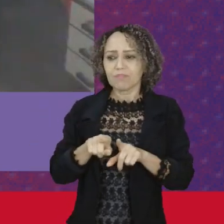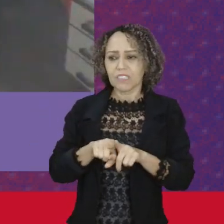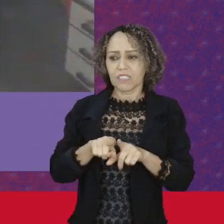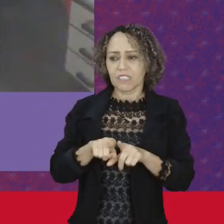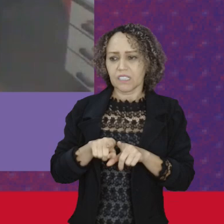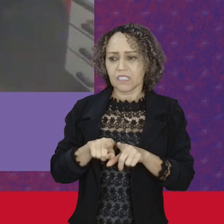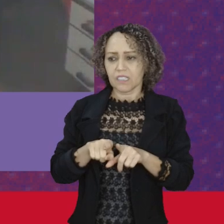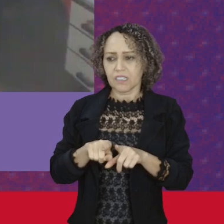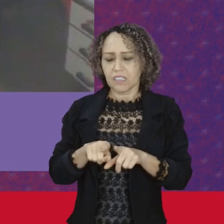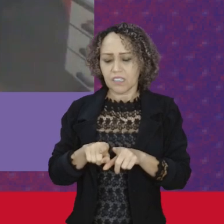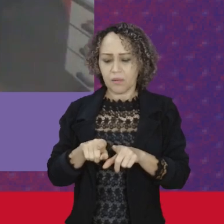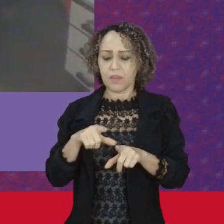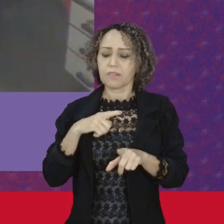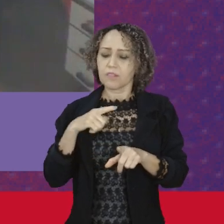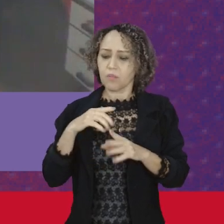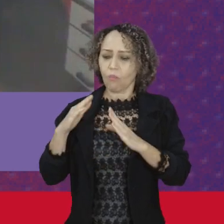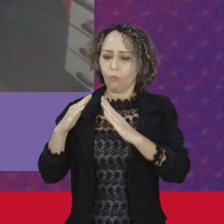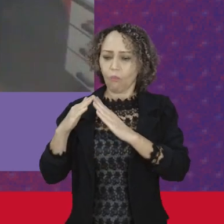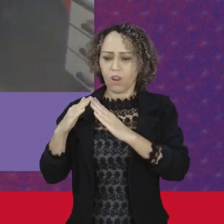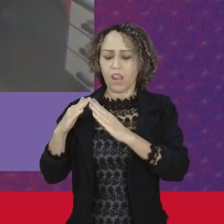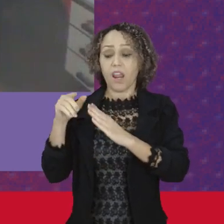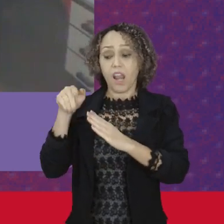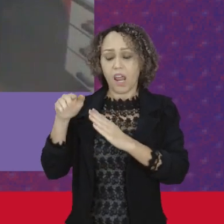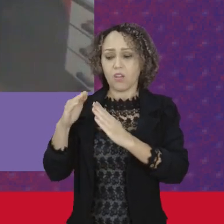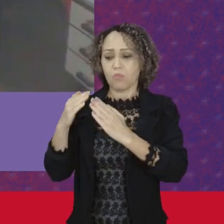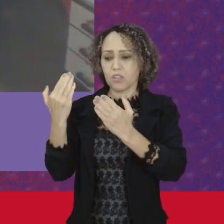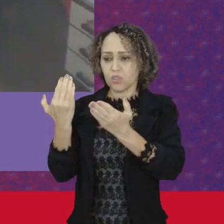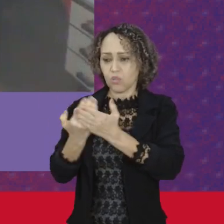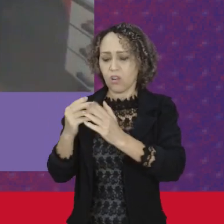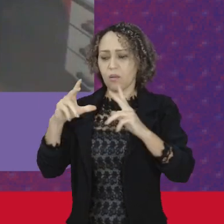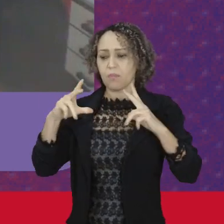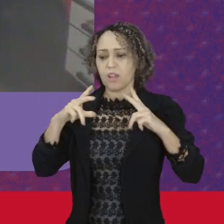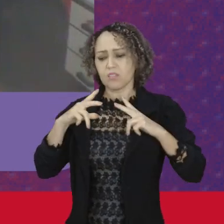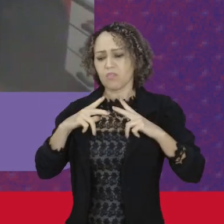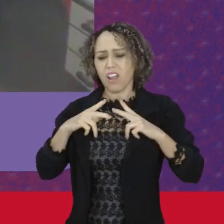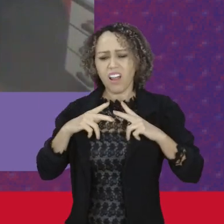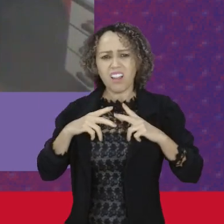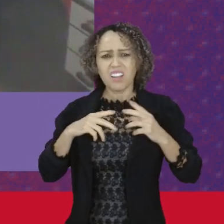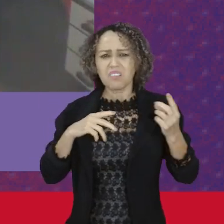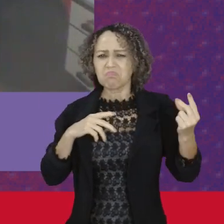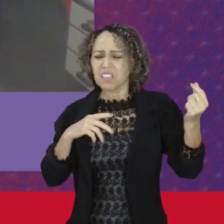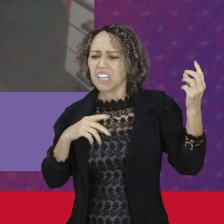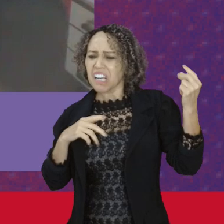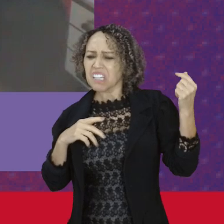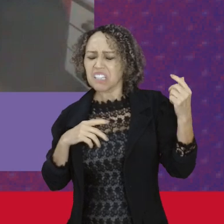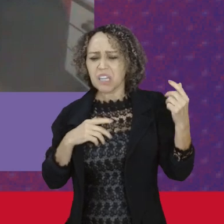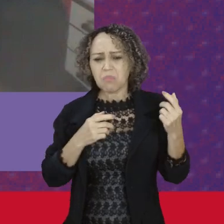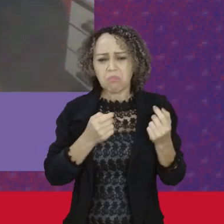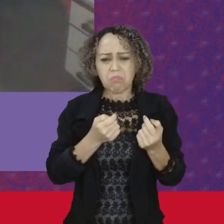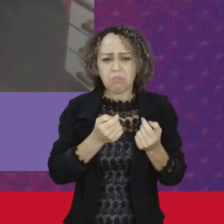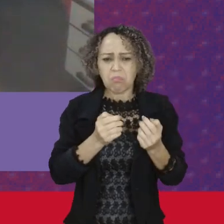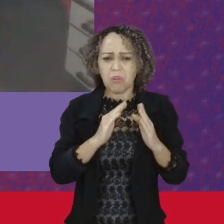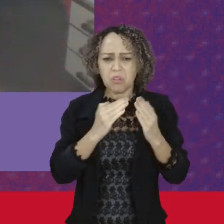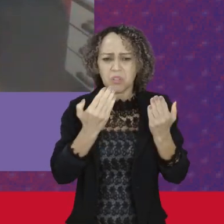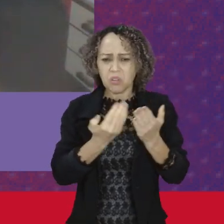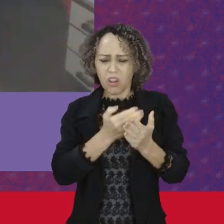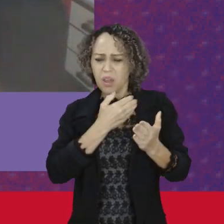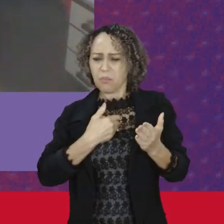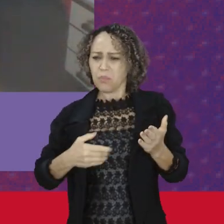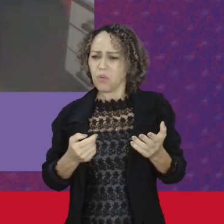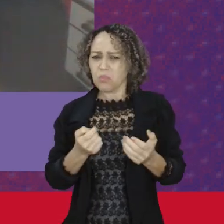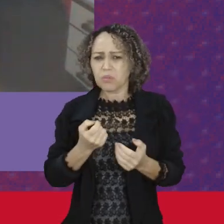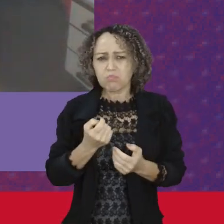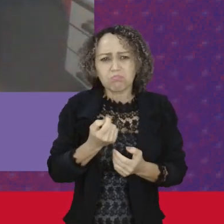É uma escola particular, que naquela época poucas escolas públicas, eu acho que, não sei se tinha